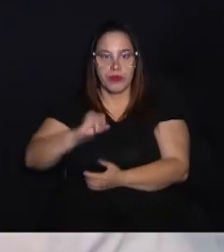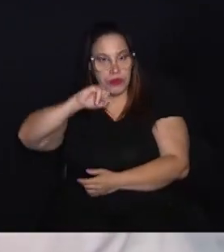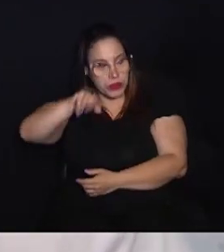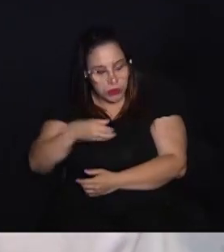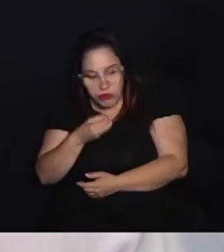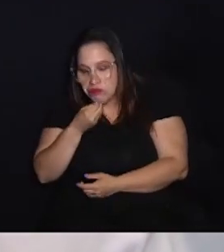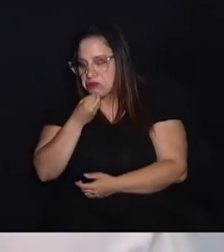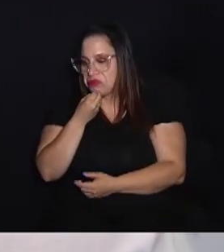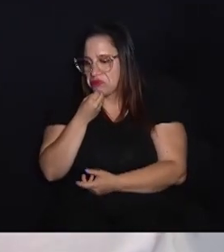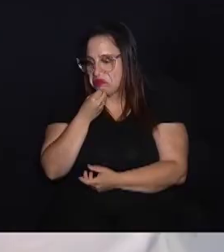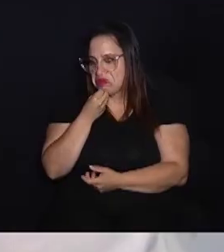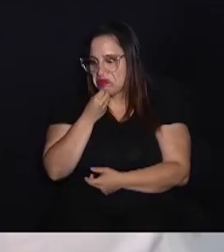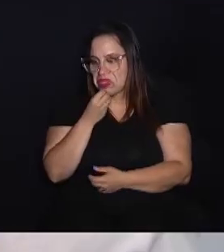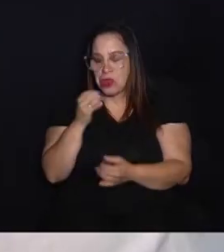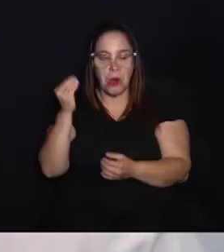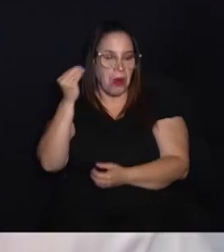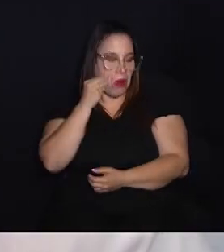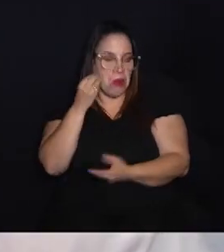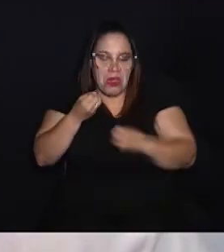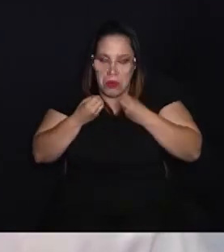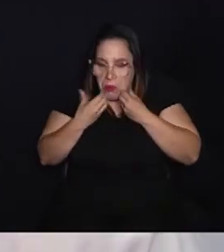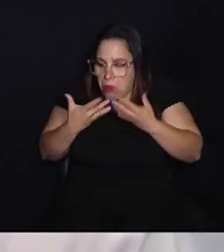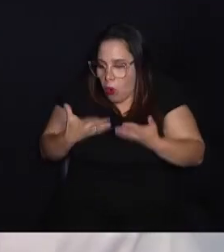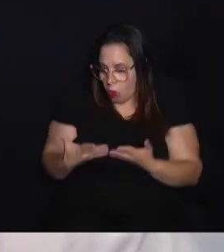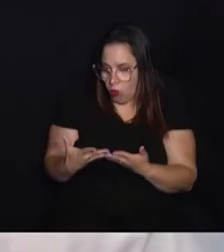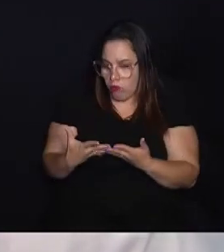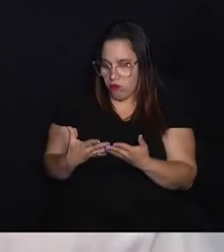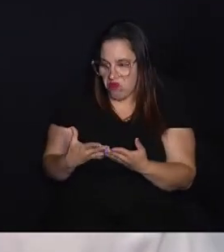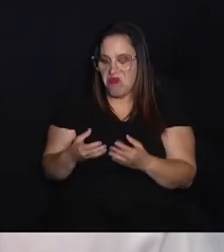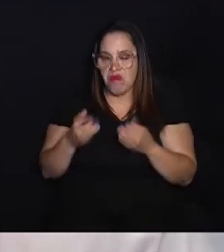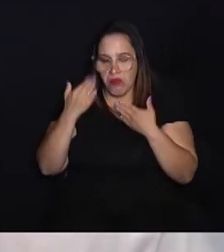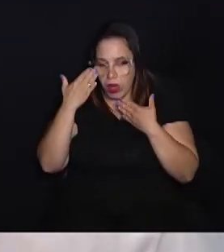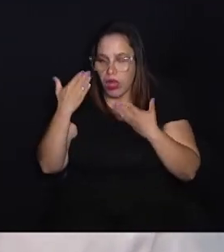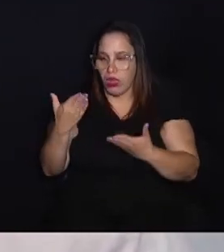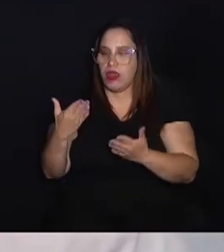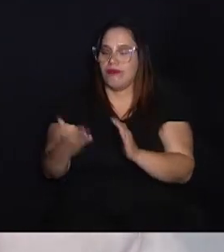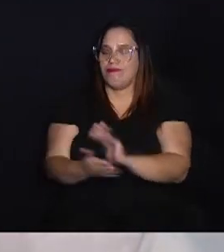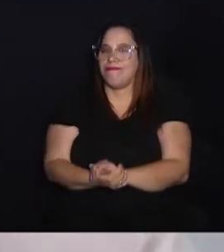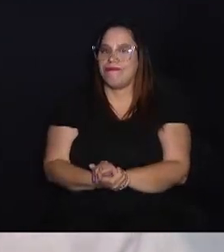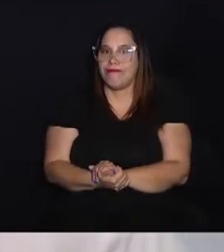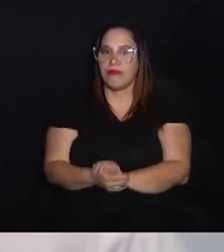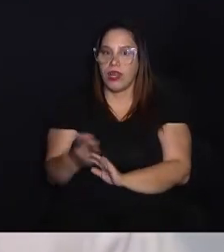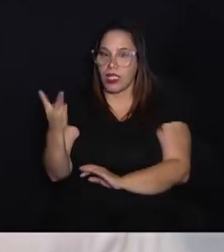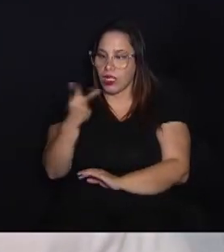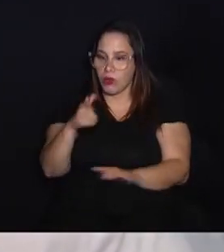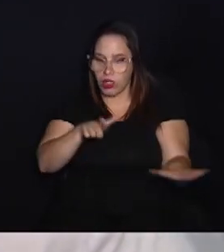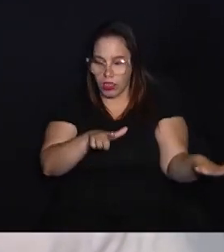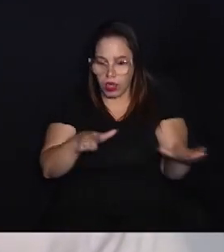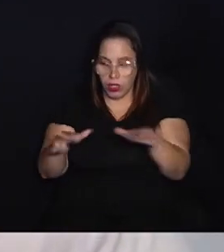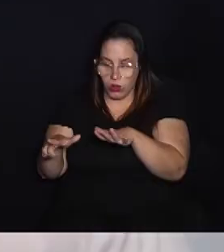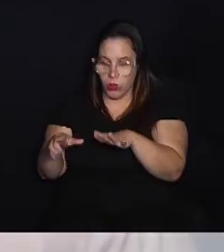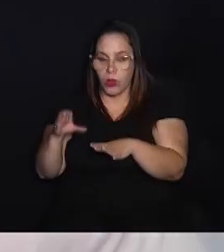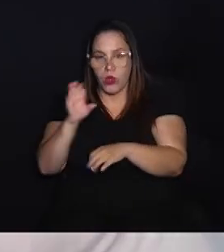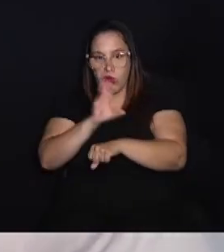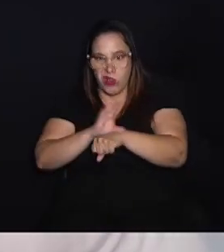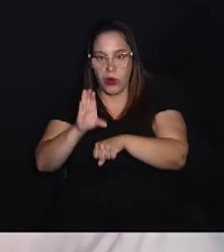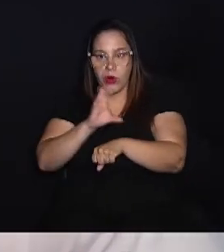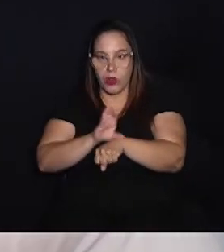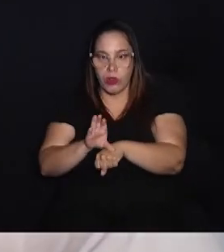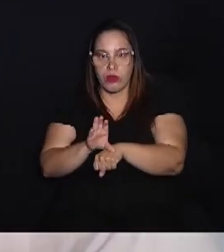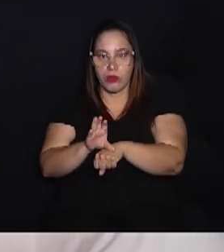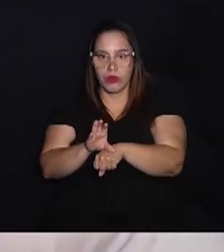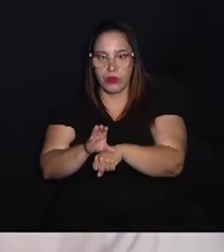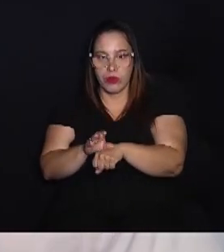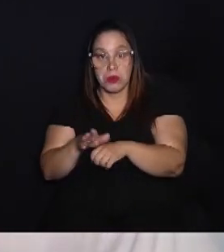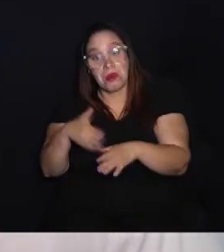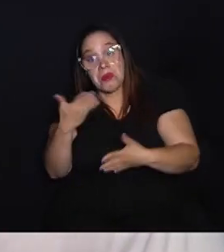né? E está sendo uma experiência boa. Está sendo bem gratificante. É a segunda semana que a gente está no curso e